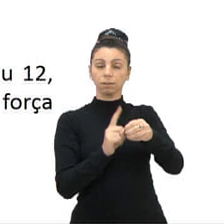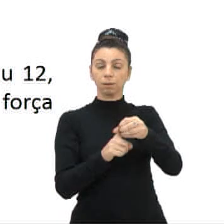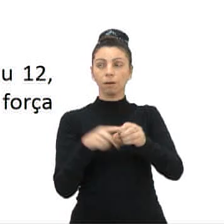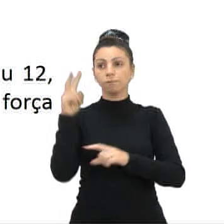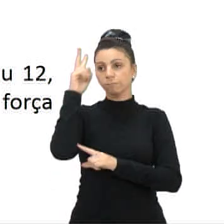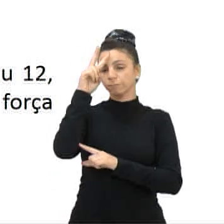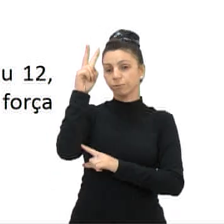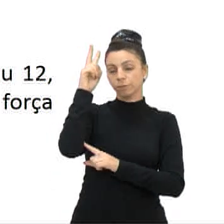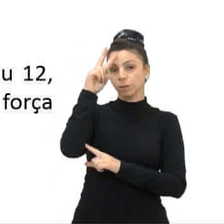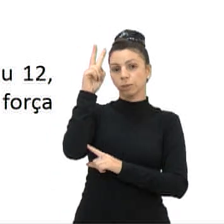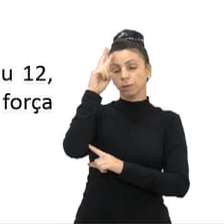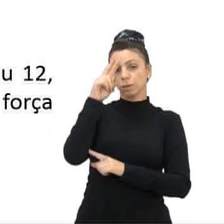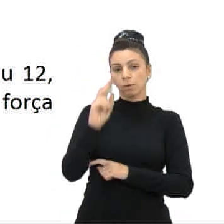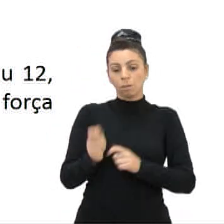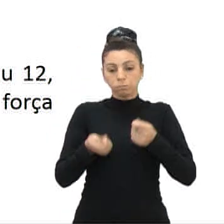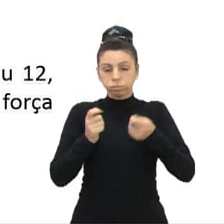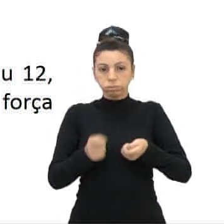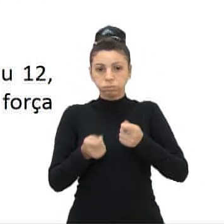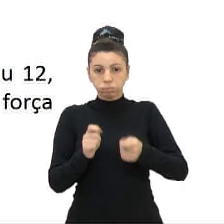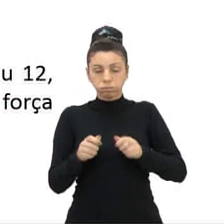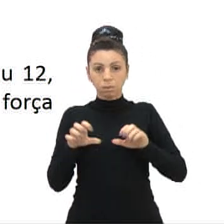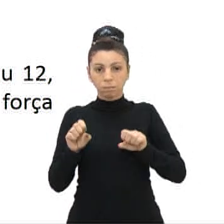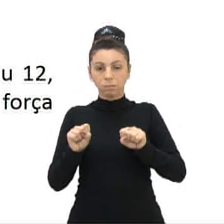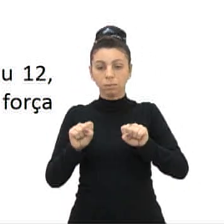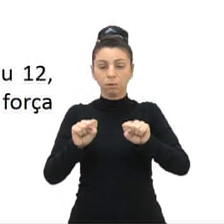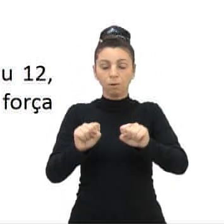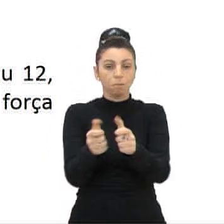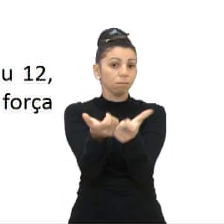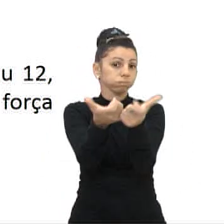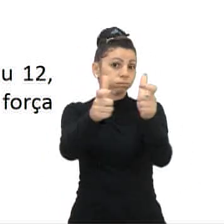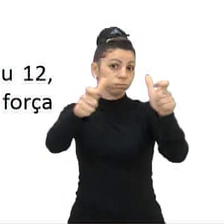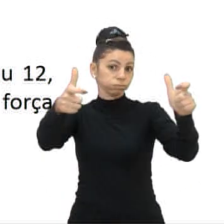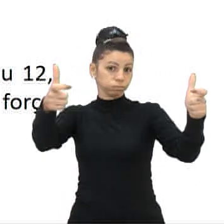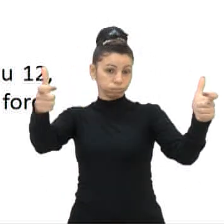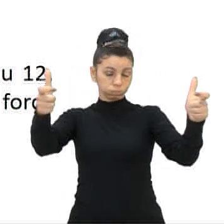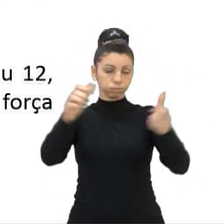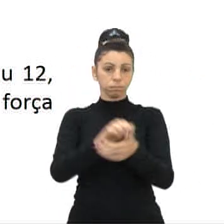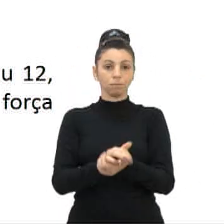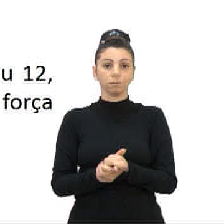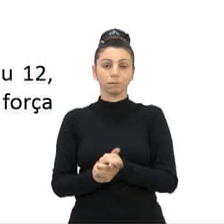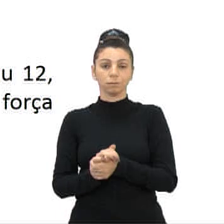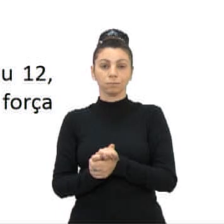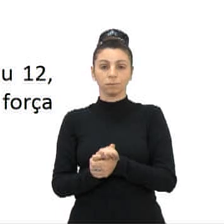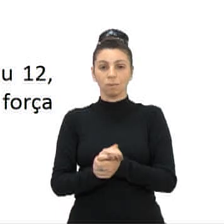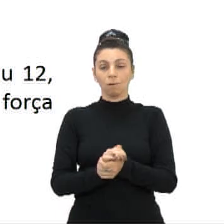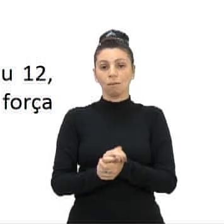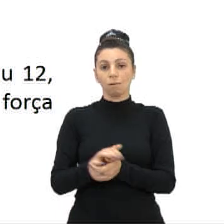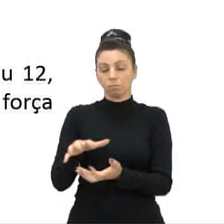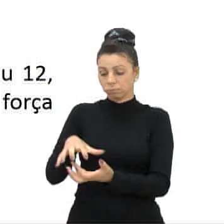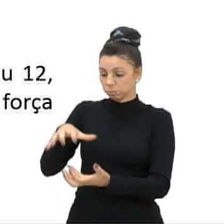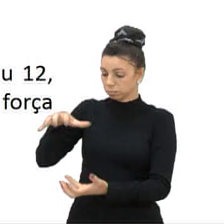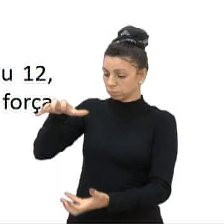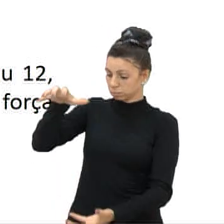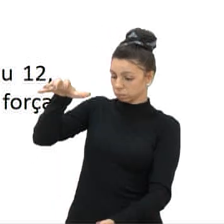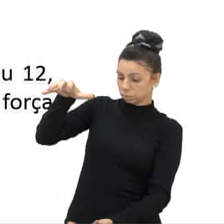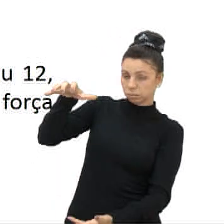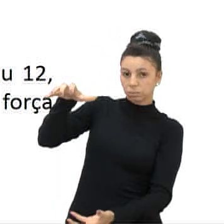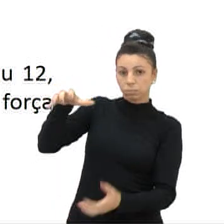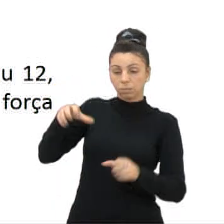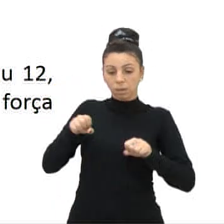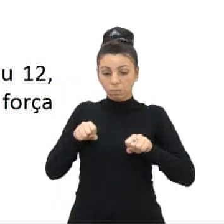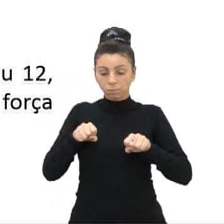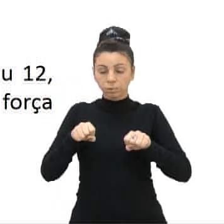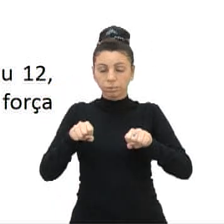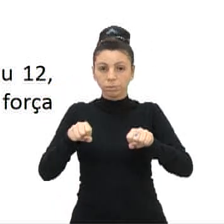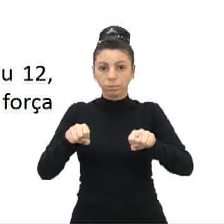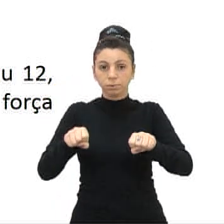jinrikisha, só que maior do que o veículo asiático. Era puxada por um velho e transportava uma avó e